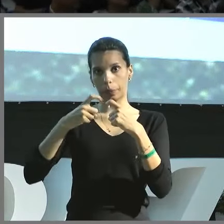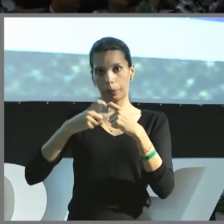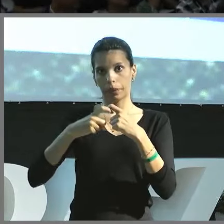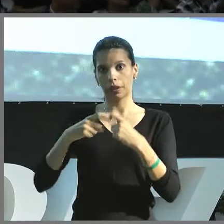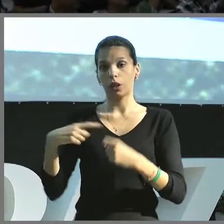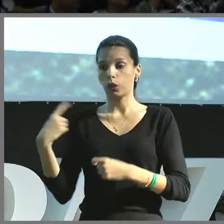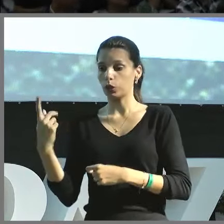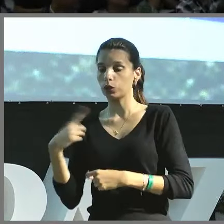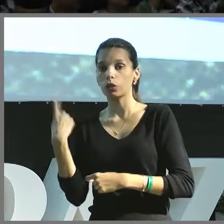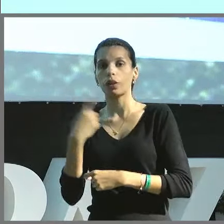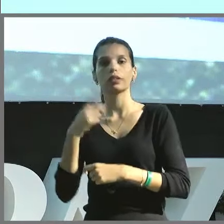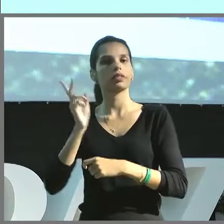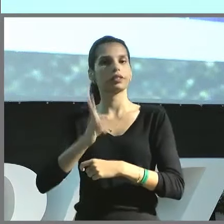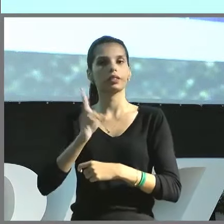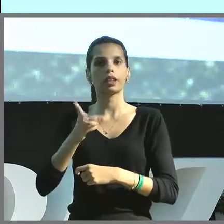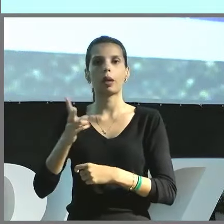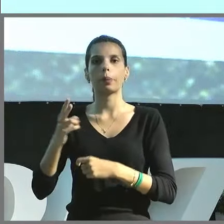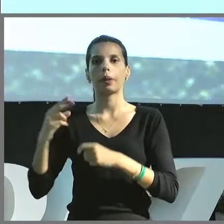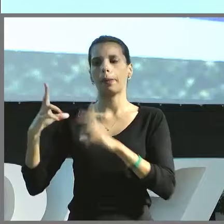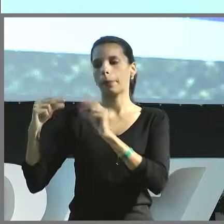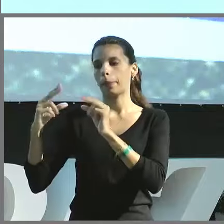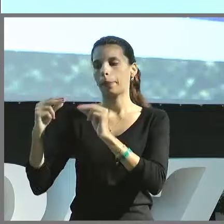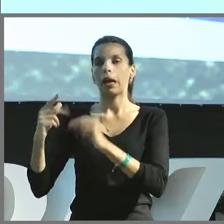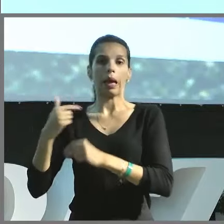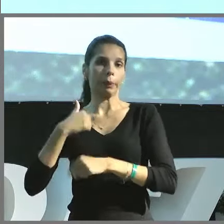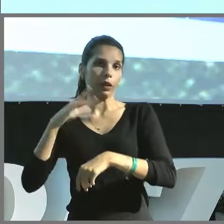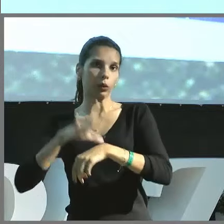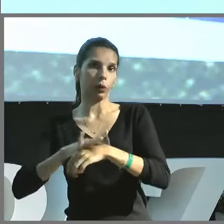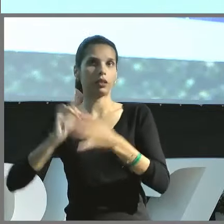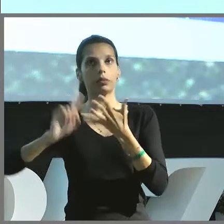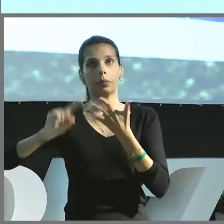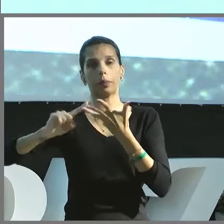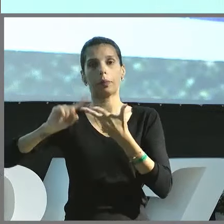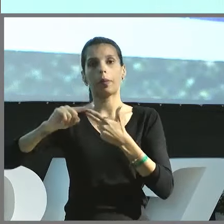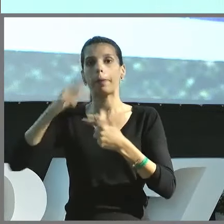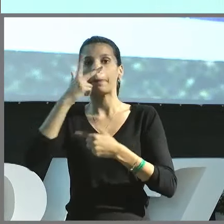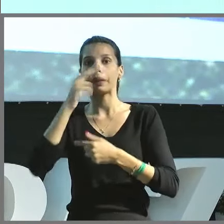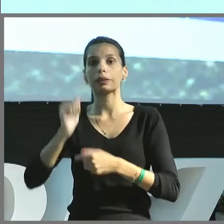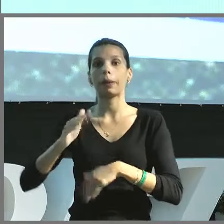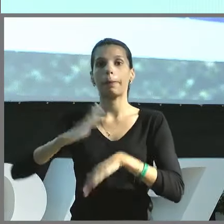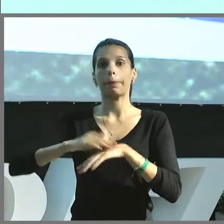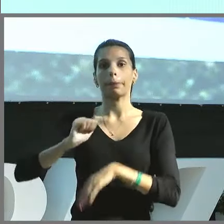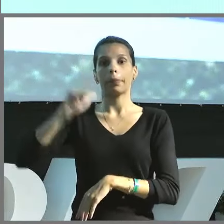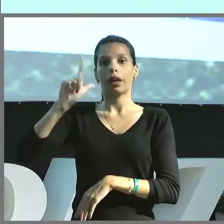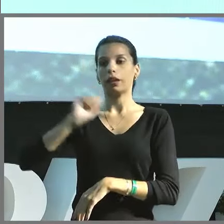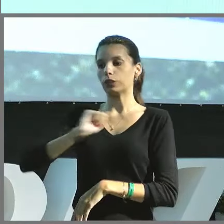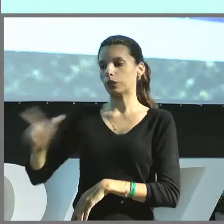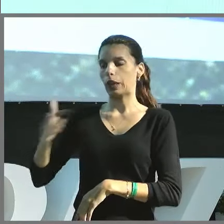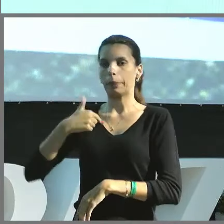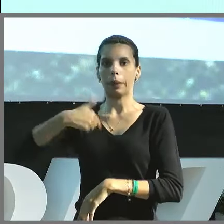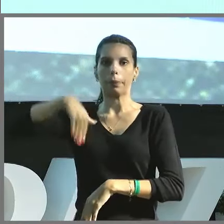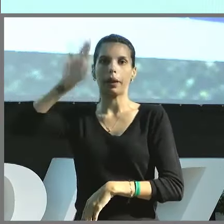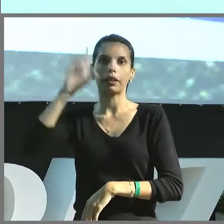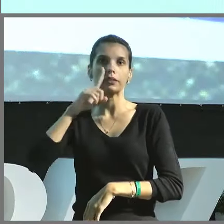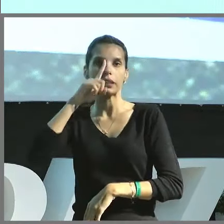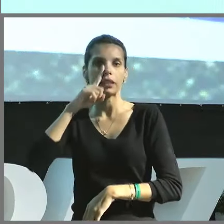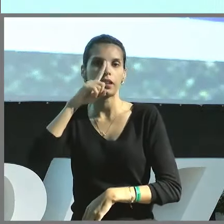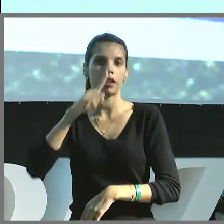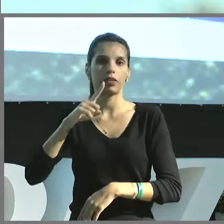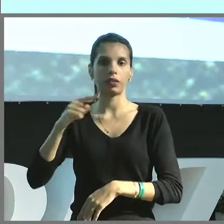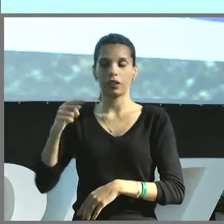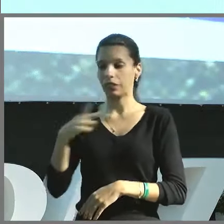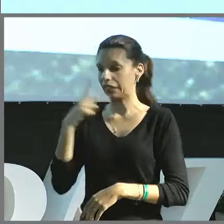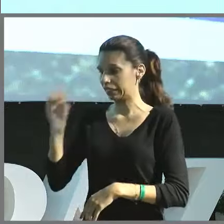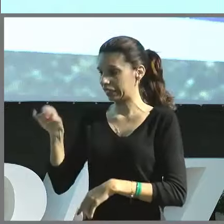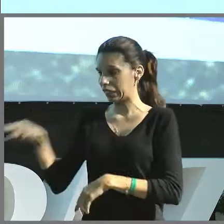gente faz? Cada um quer ser mais doente que o outro. Cada um quer contar a sua história mais pavorosa. E